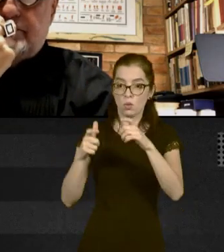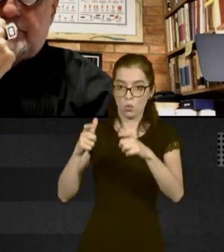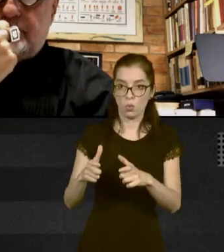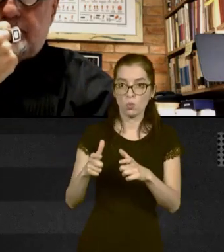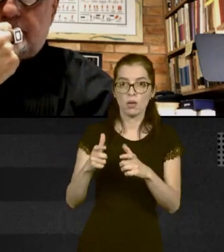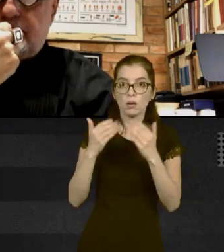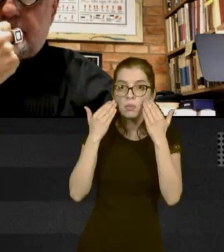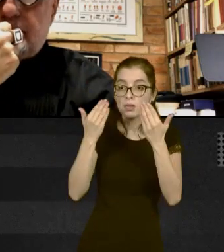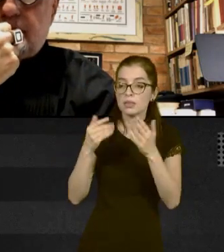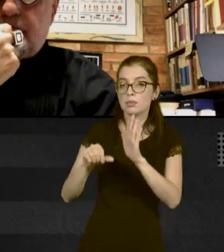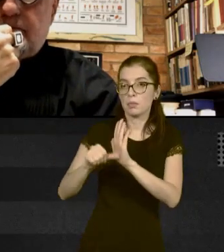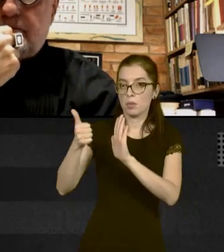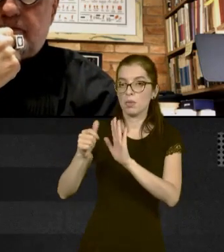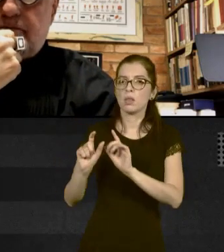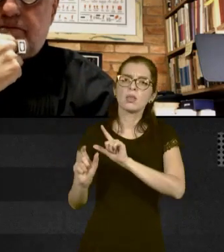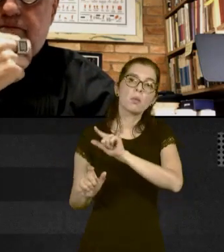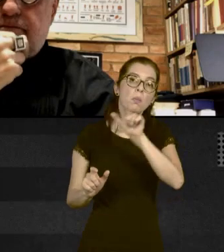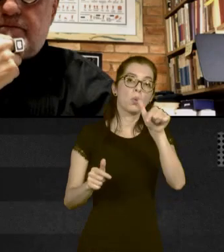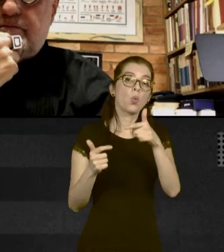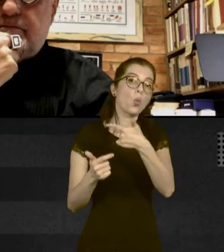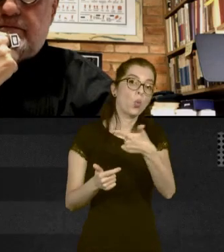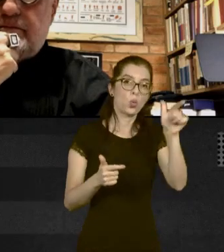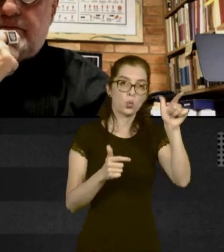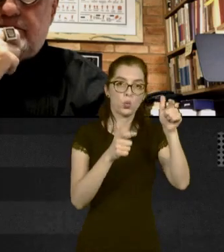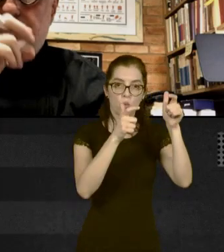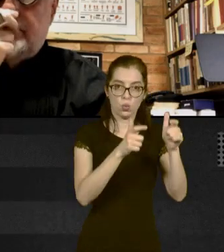foi tão incrível,